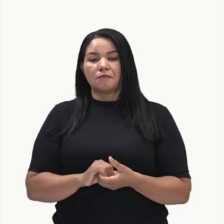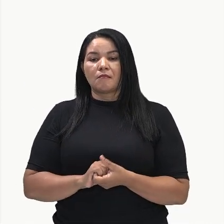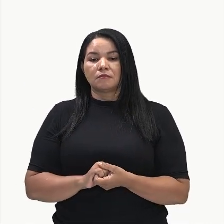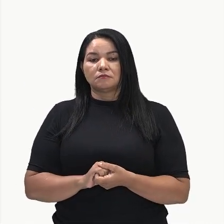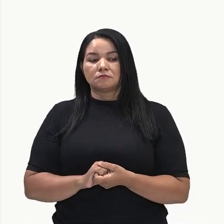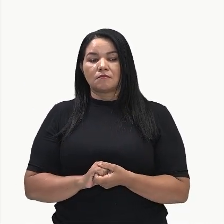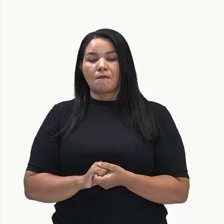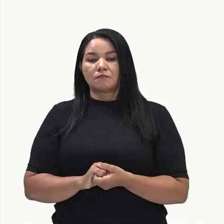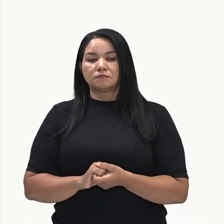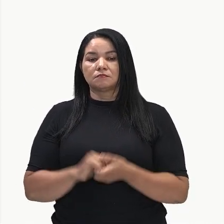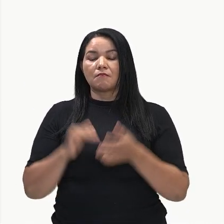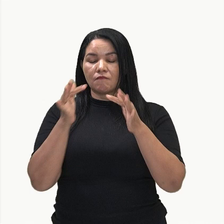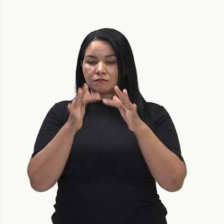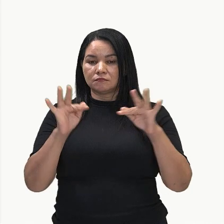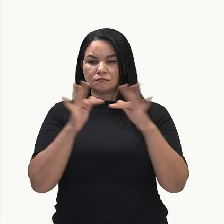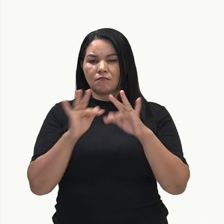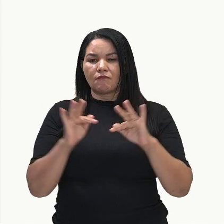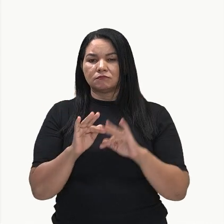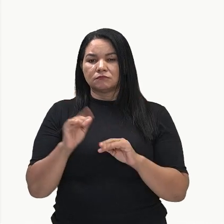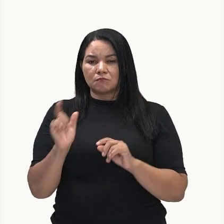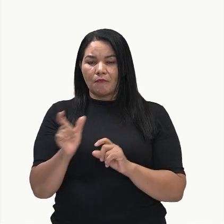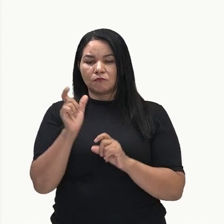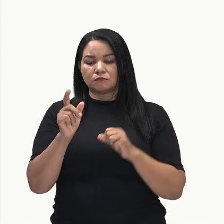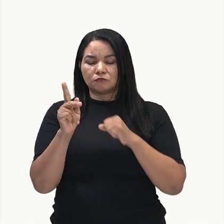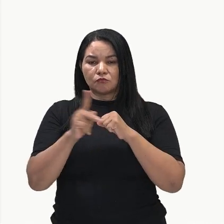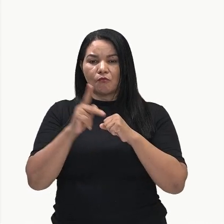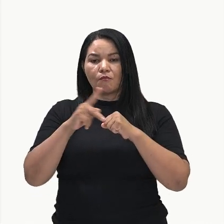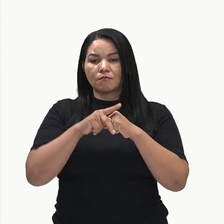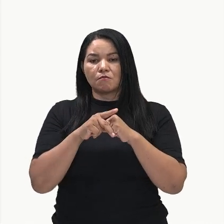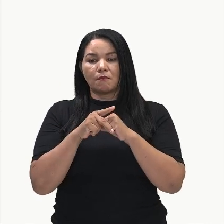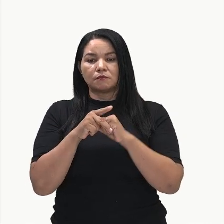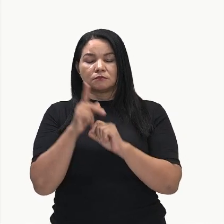mensualmente, quando poderei